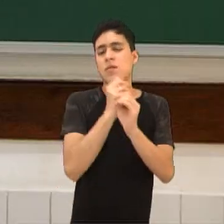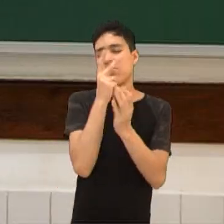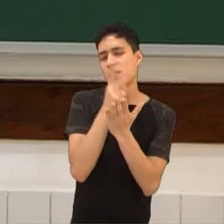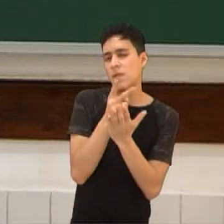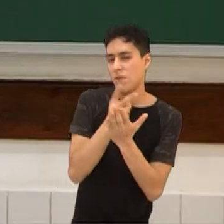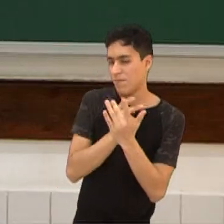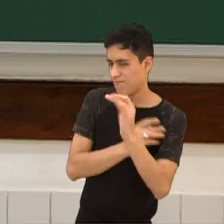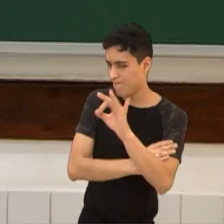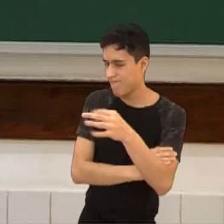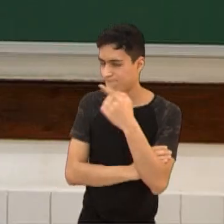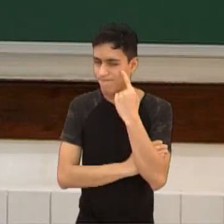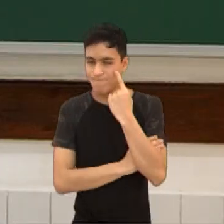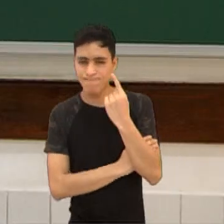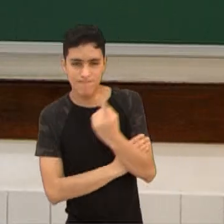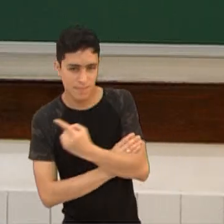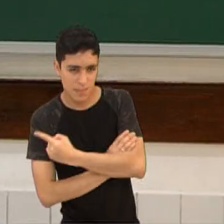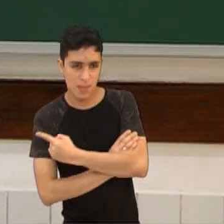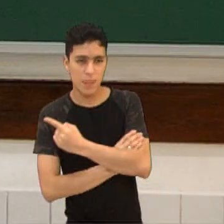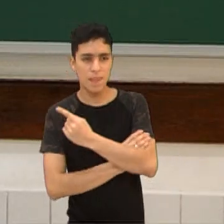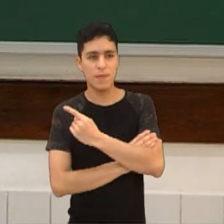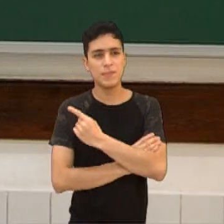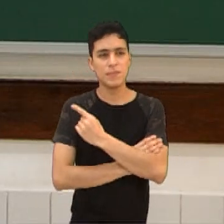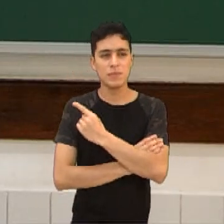É isso aí, gente. Olha só.